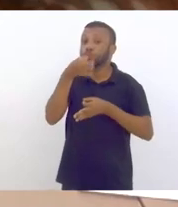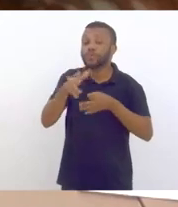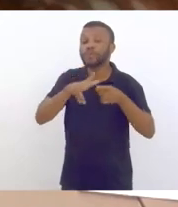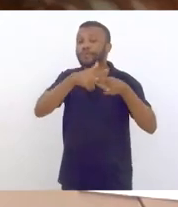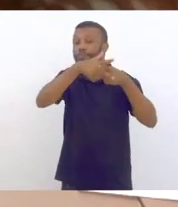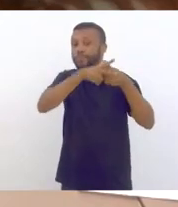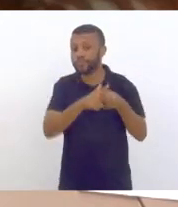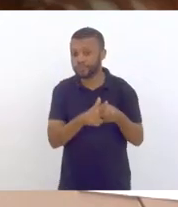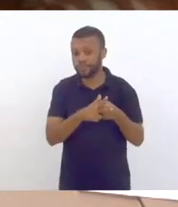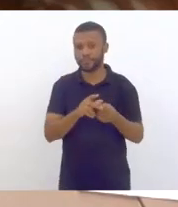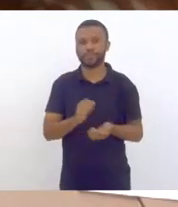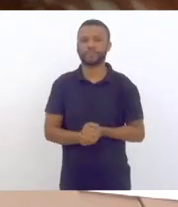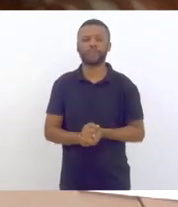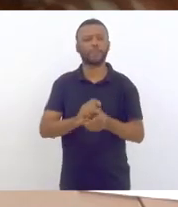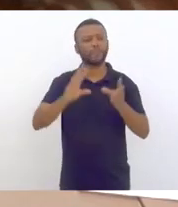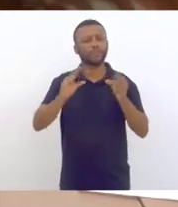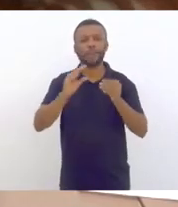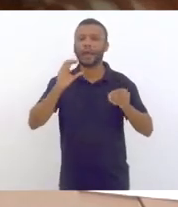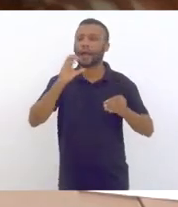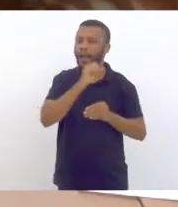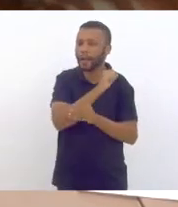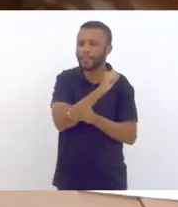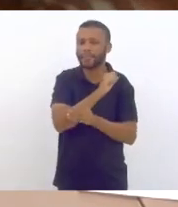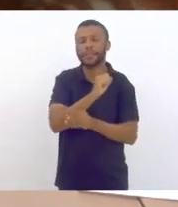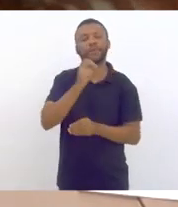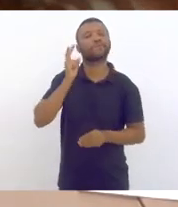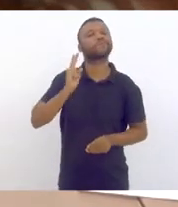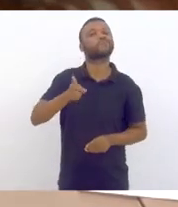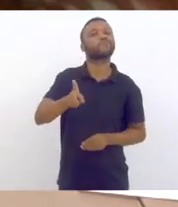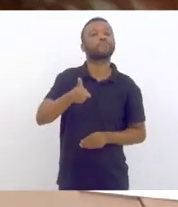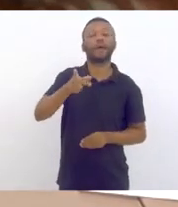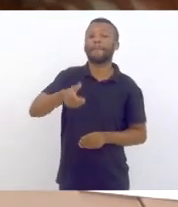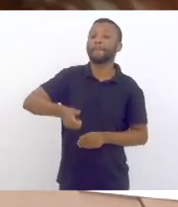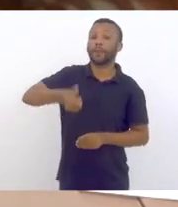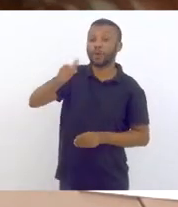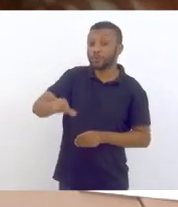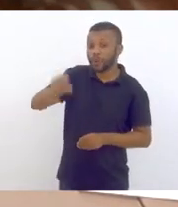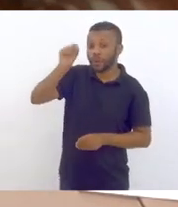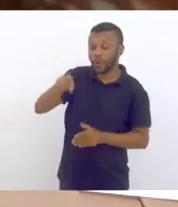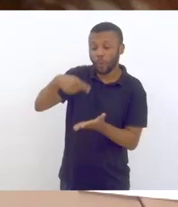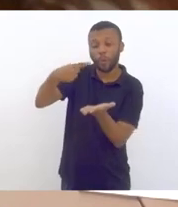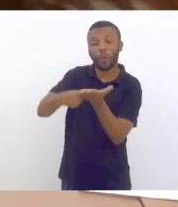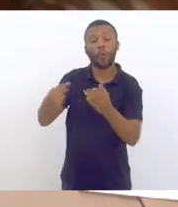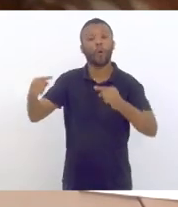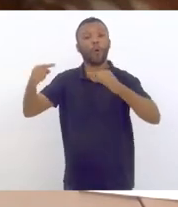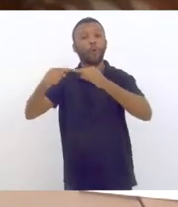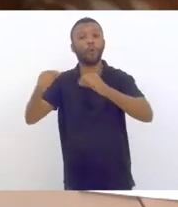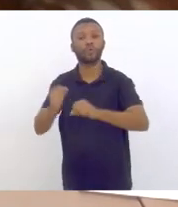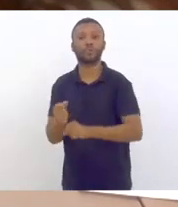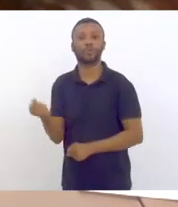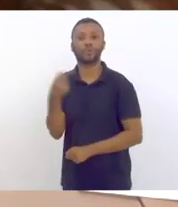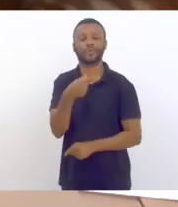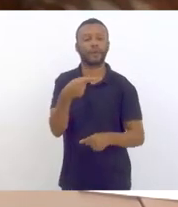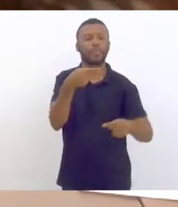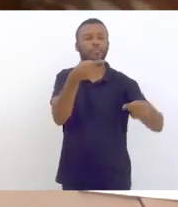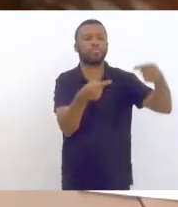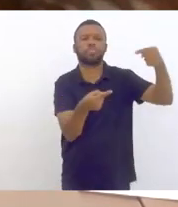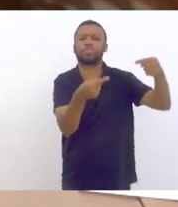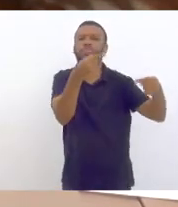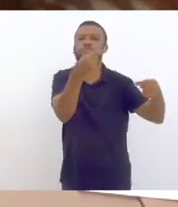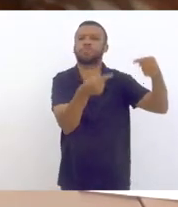essa síntese para dizer que eu sempre prefiro um acordo do que a gente ficar se degradando